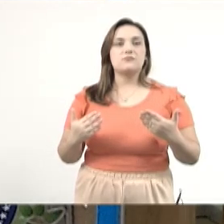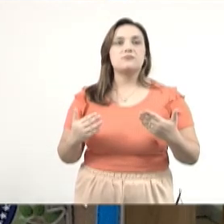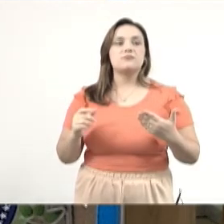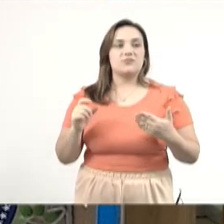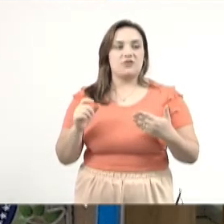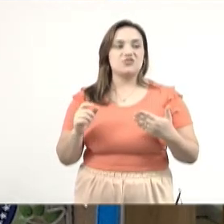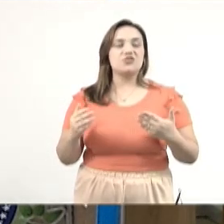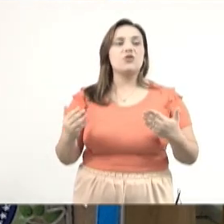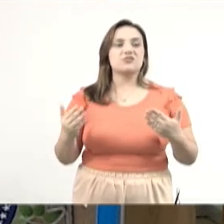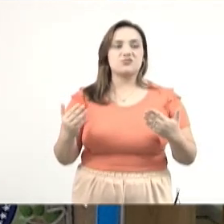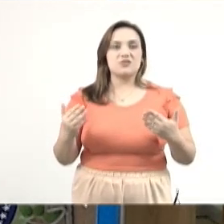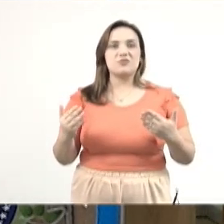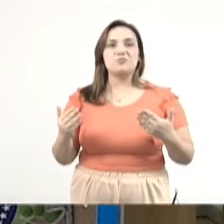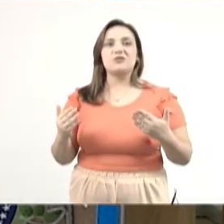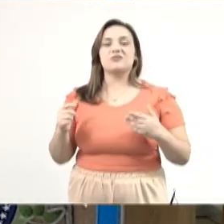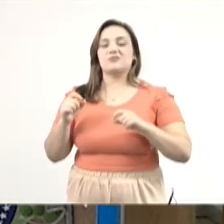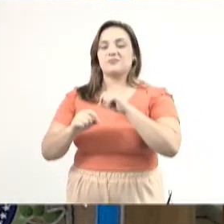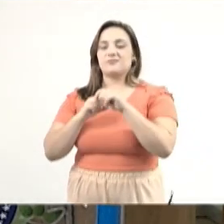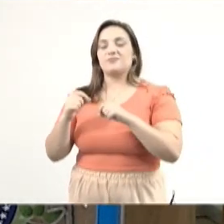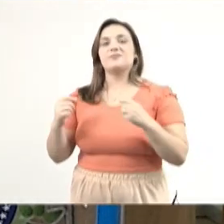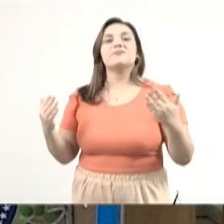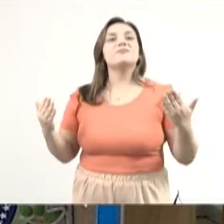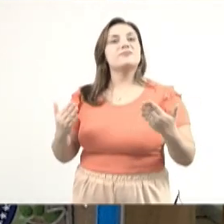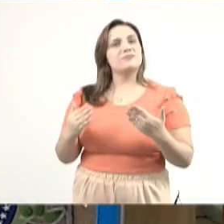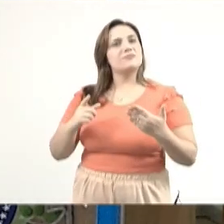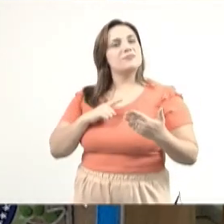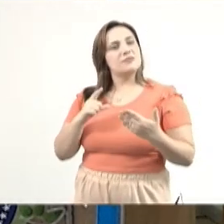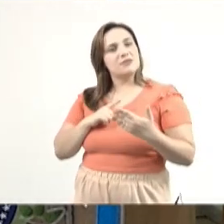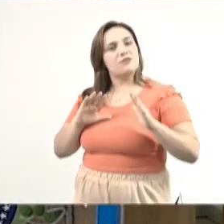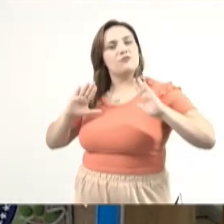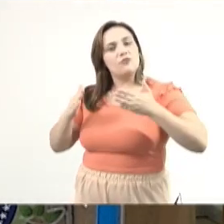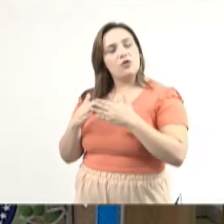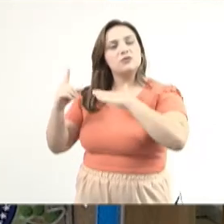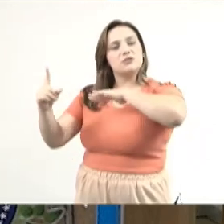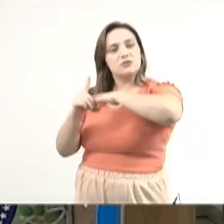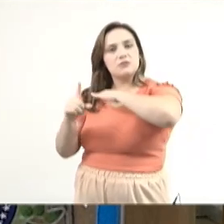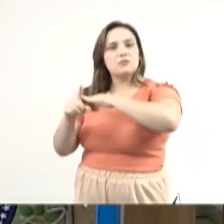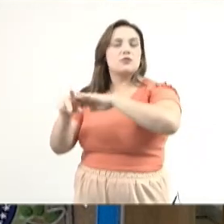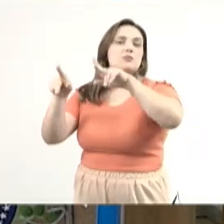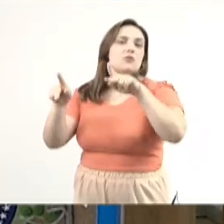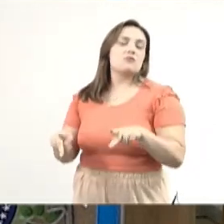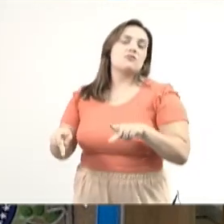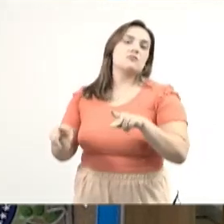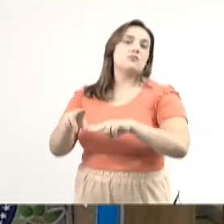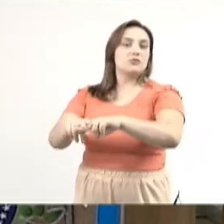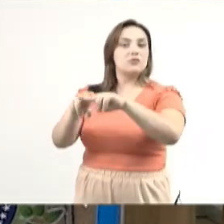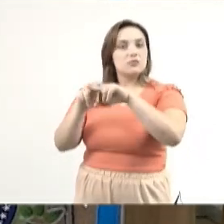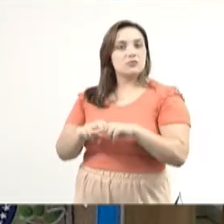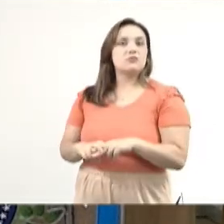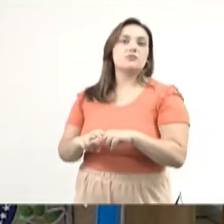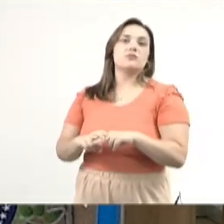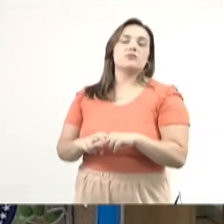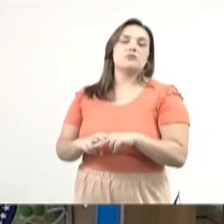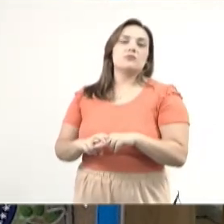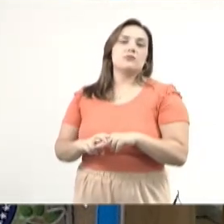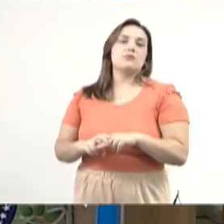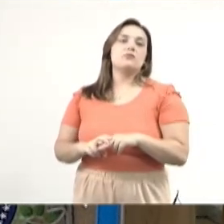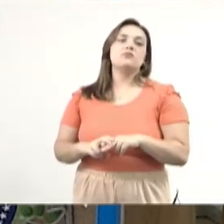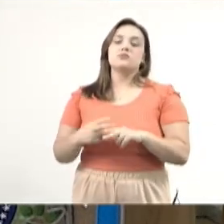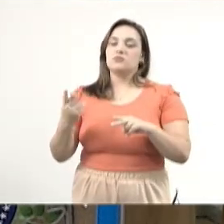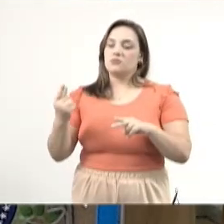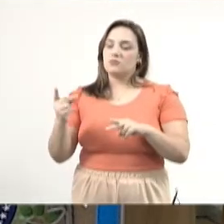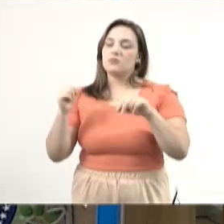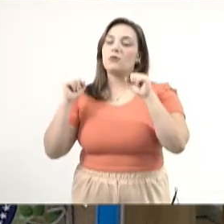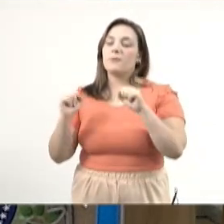podem receber emendas parlamentares por terem um caráter de atendimento à população e parte desse financiamento pode